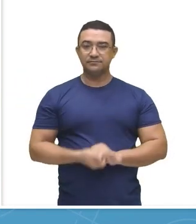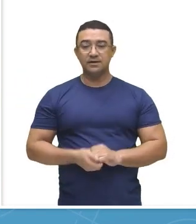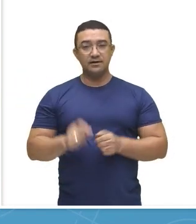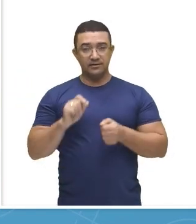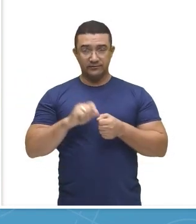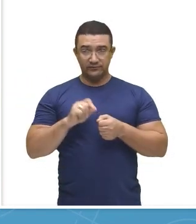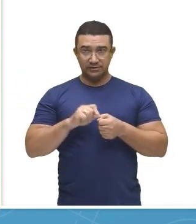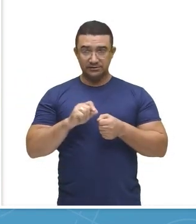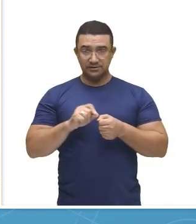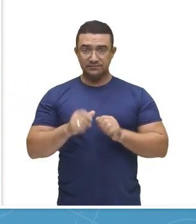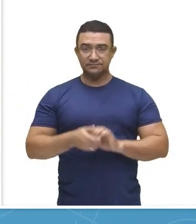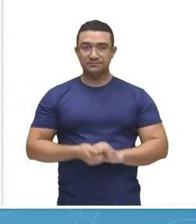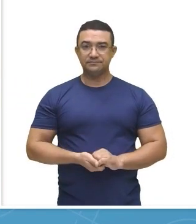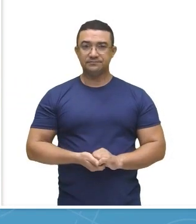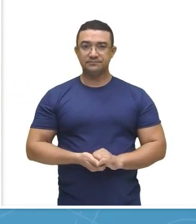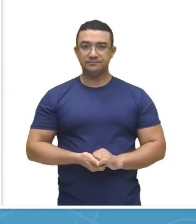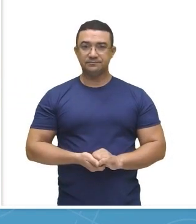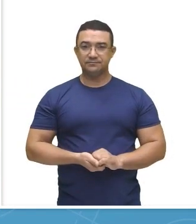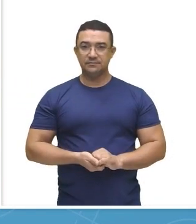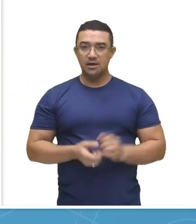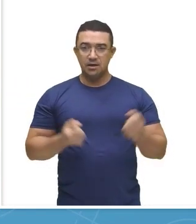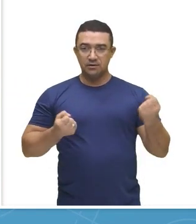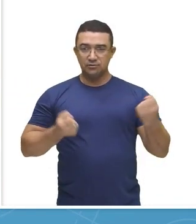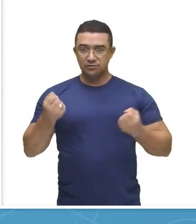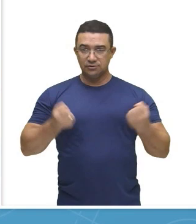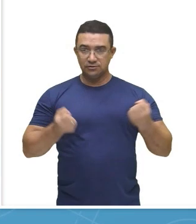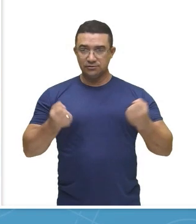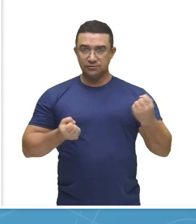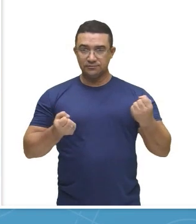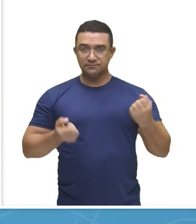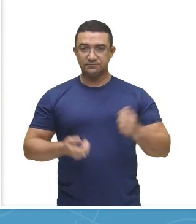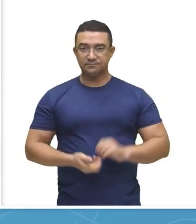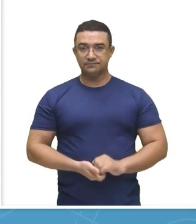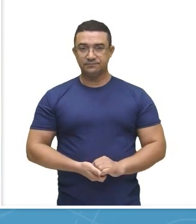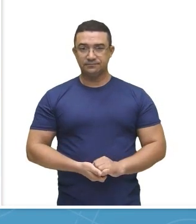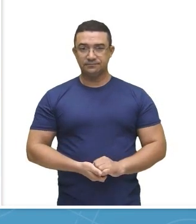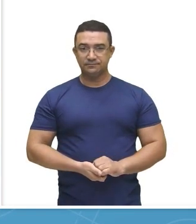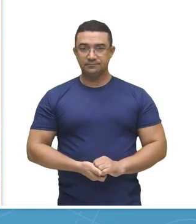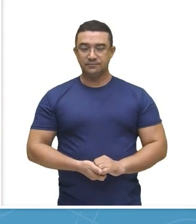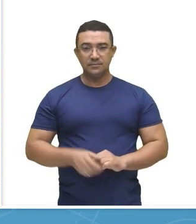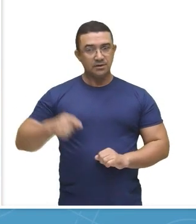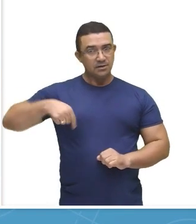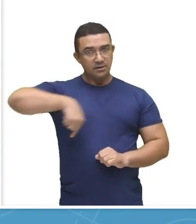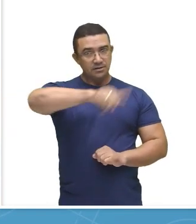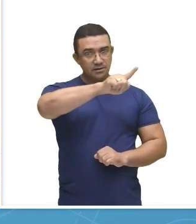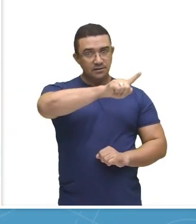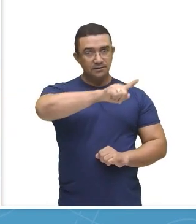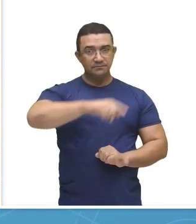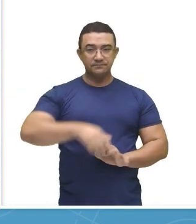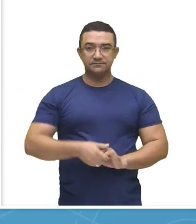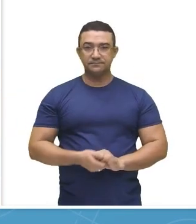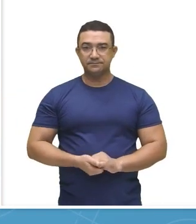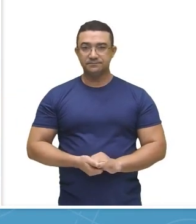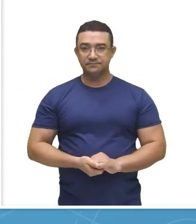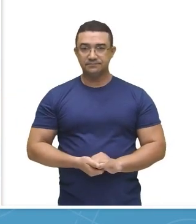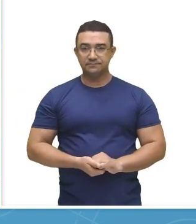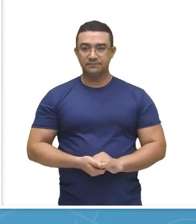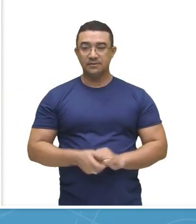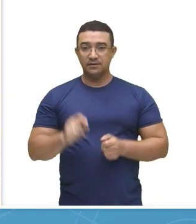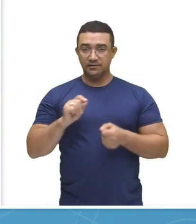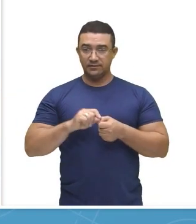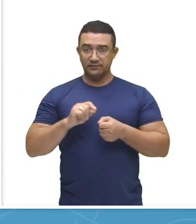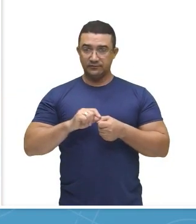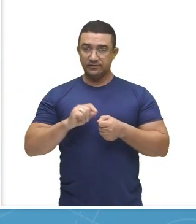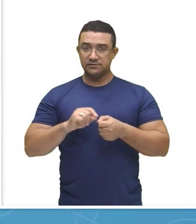Do, fazer. Drive, dirigir. Go, ir.